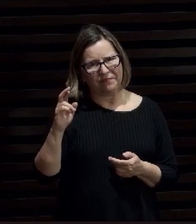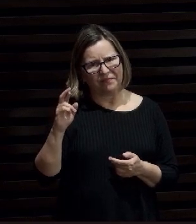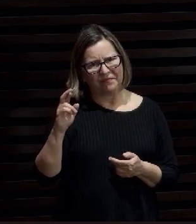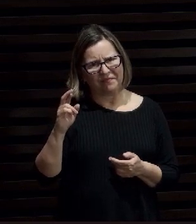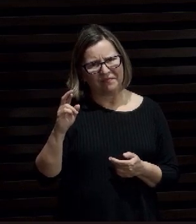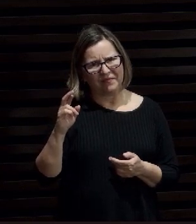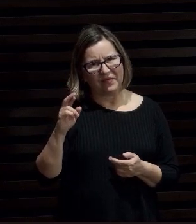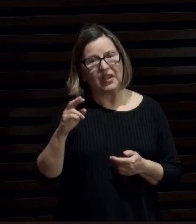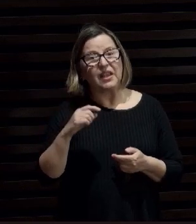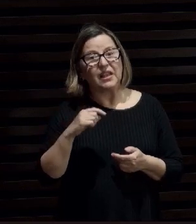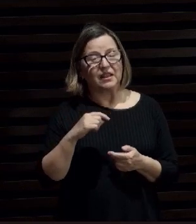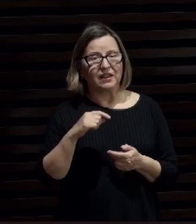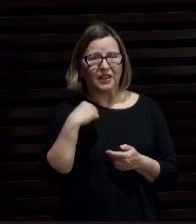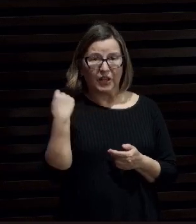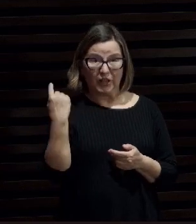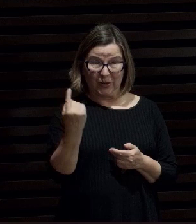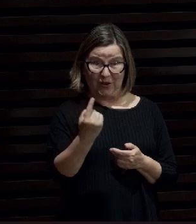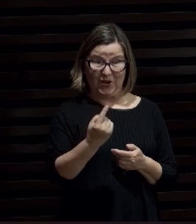porventura não temos